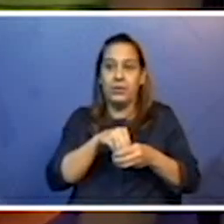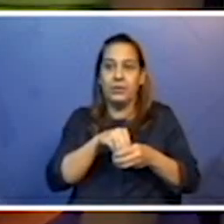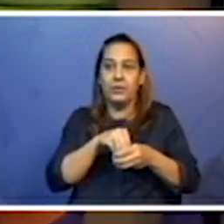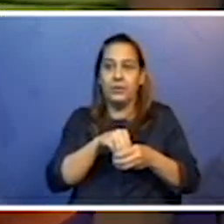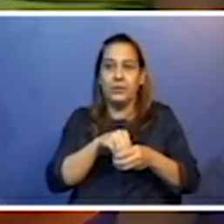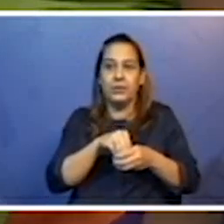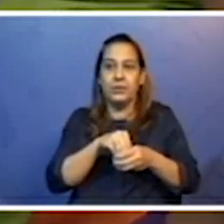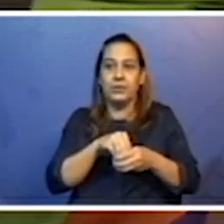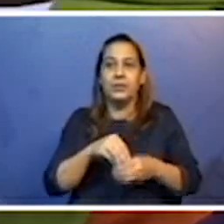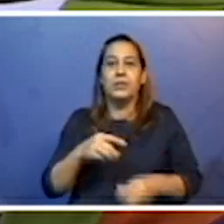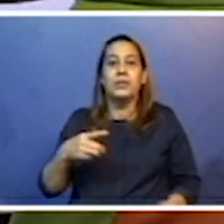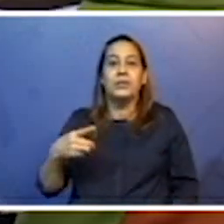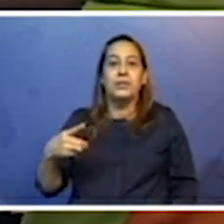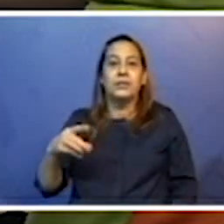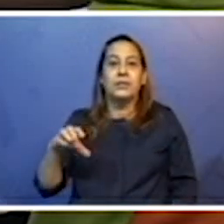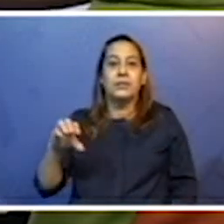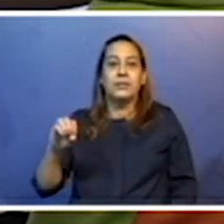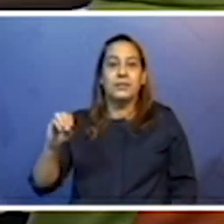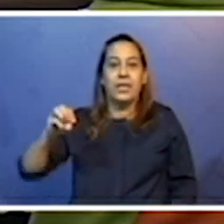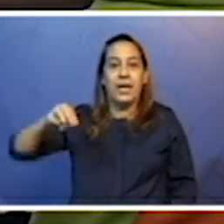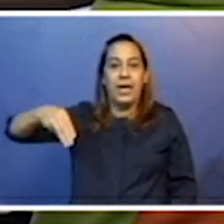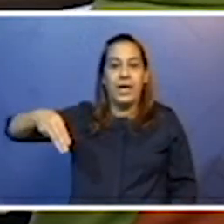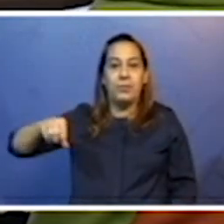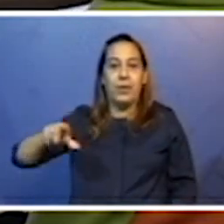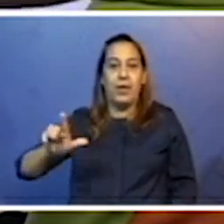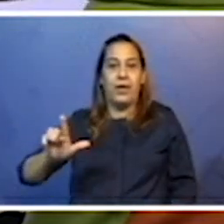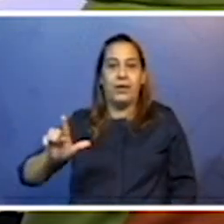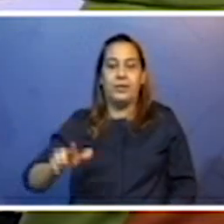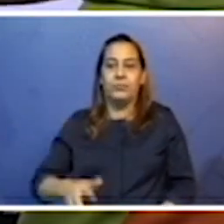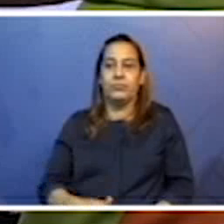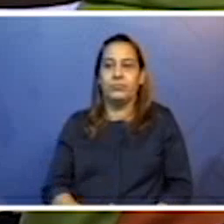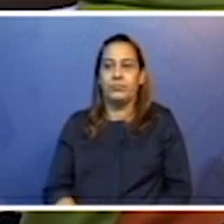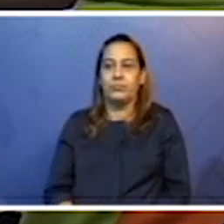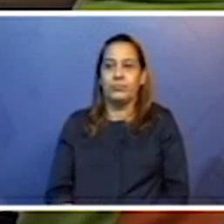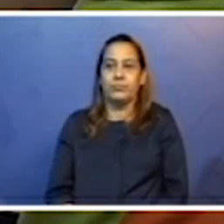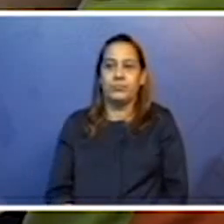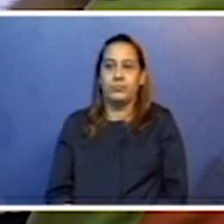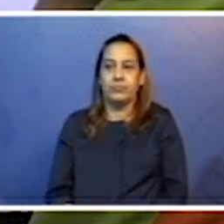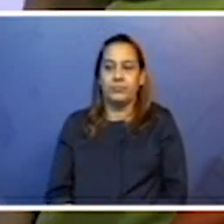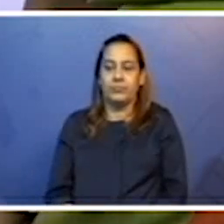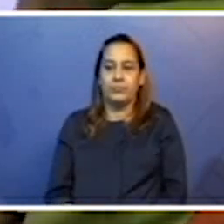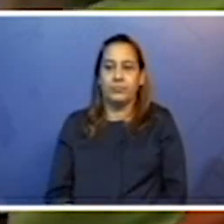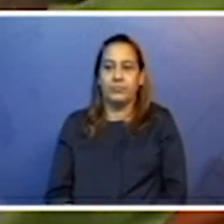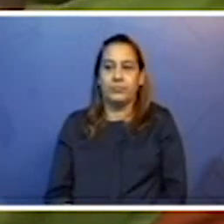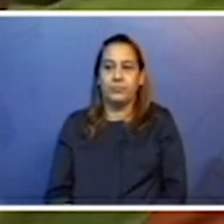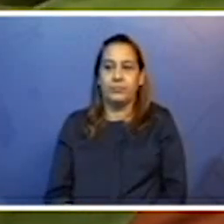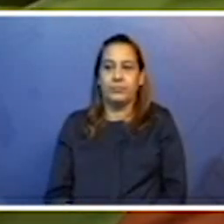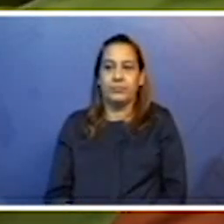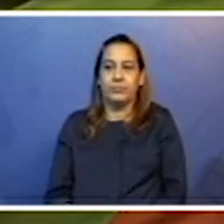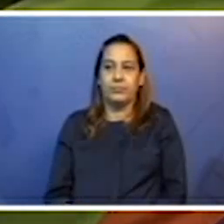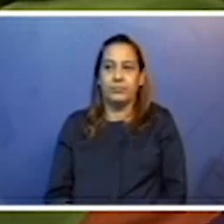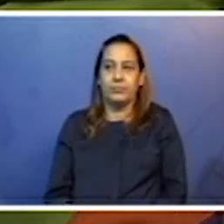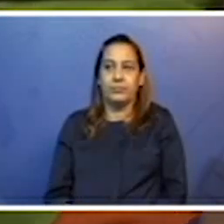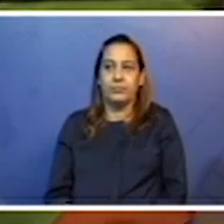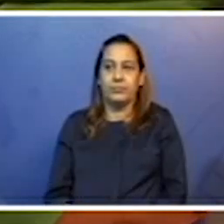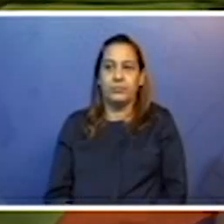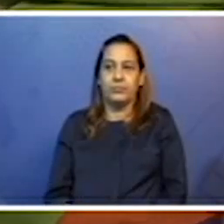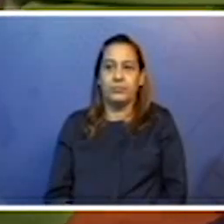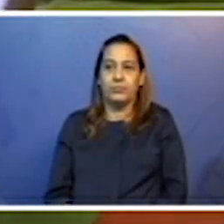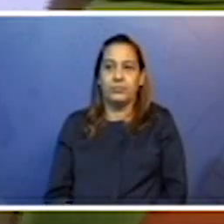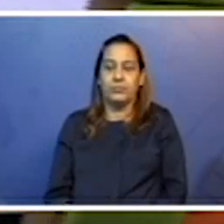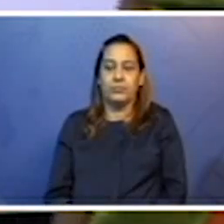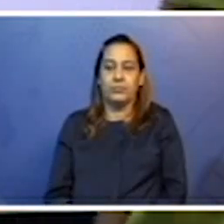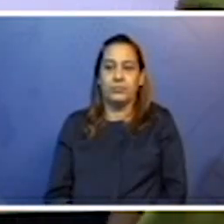cabem 100 mililitros. Eu posso pôr assim, ó, 100 ml, quer dizer